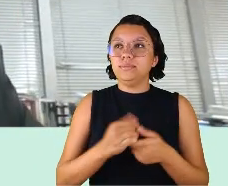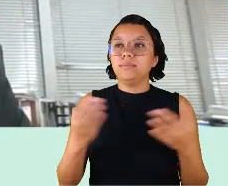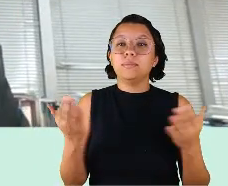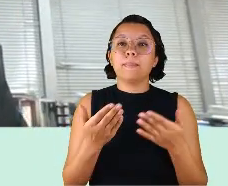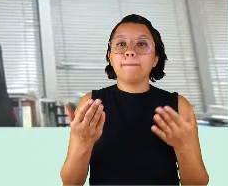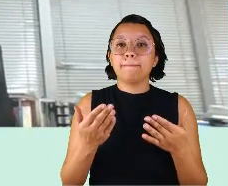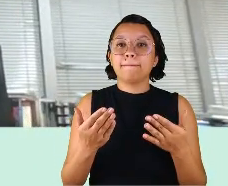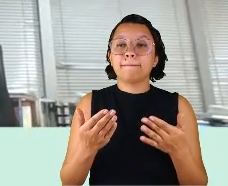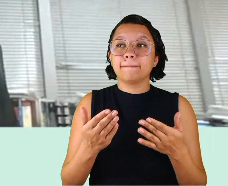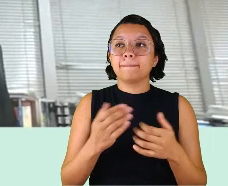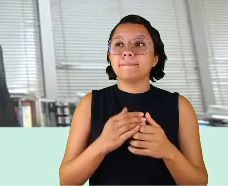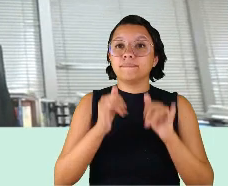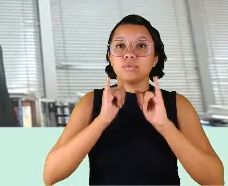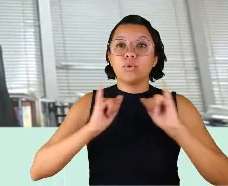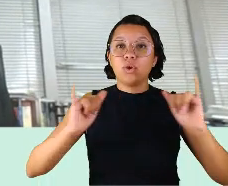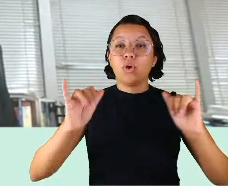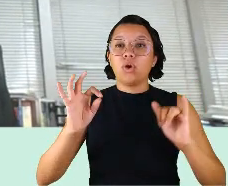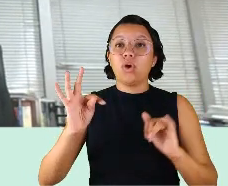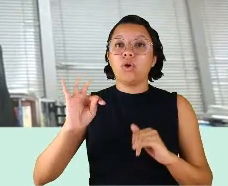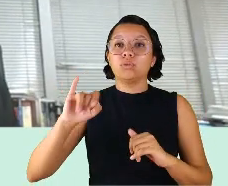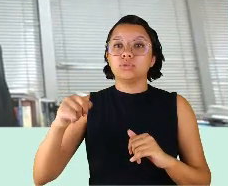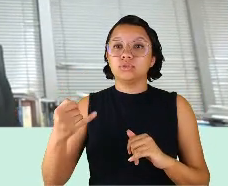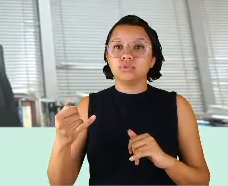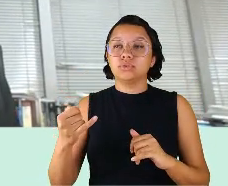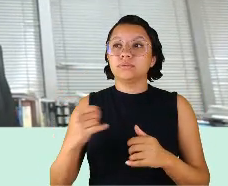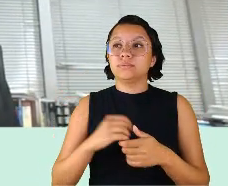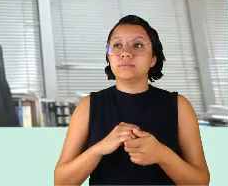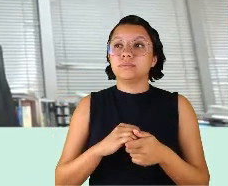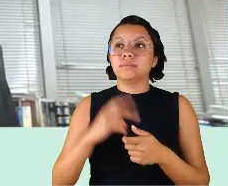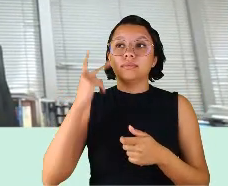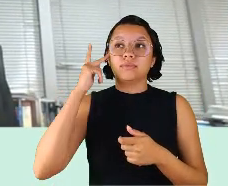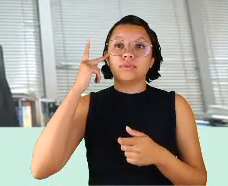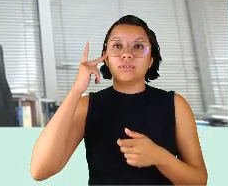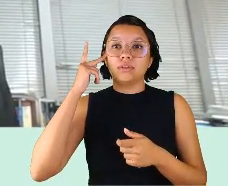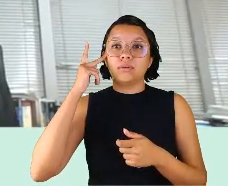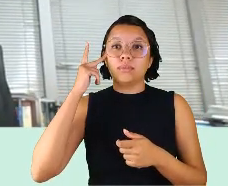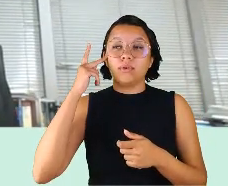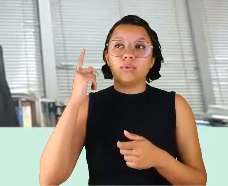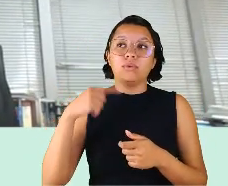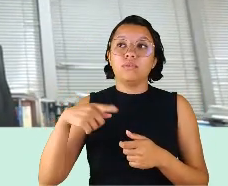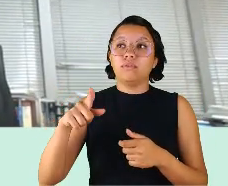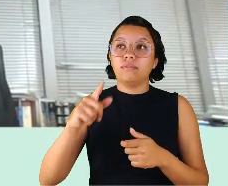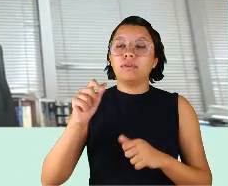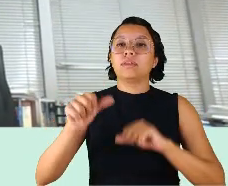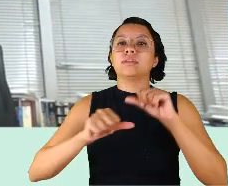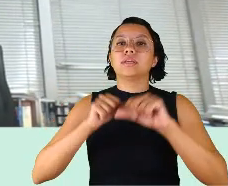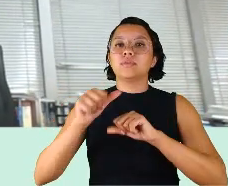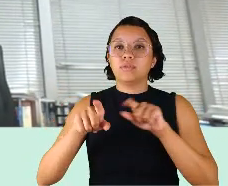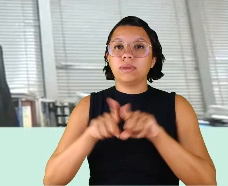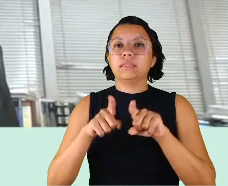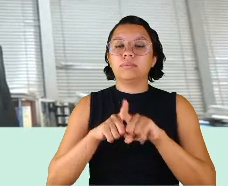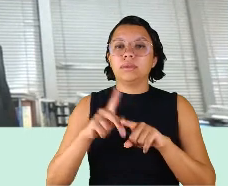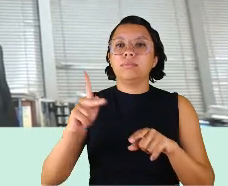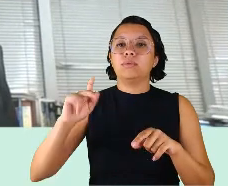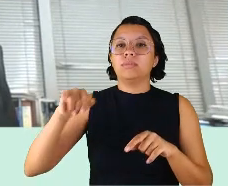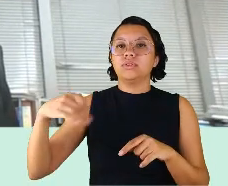Agora, com a notícia que o TJ de São Paulo vai migrar também para o